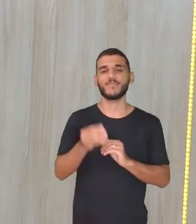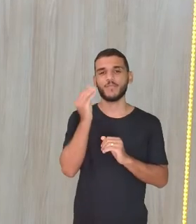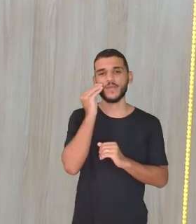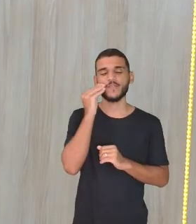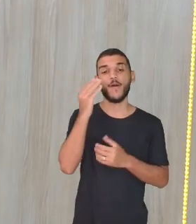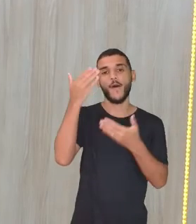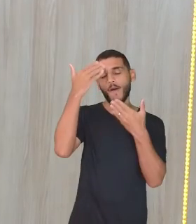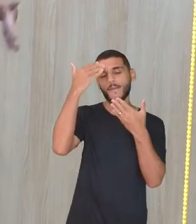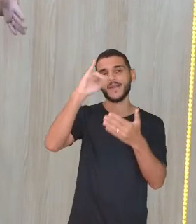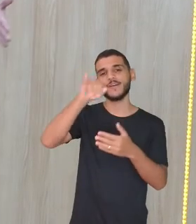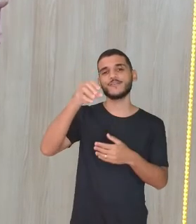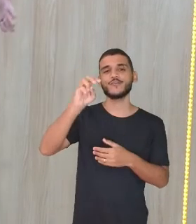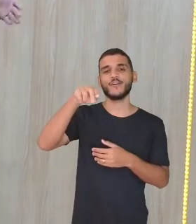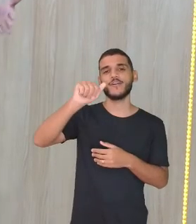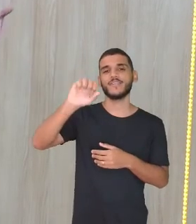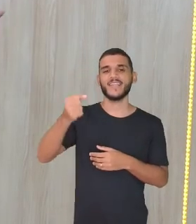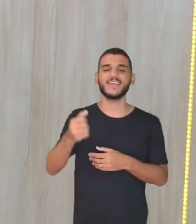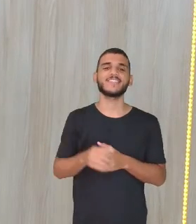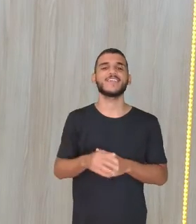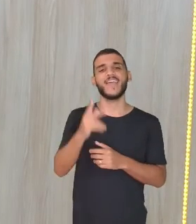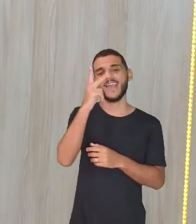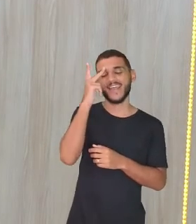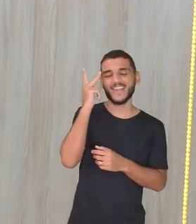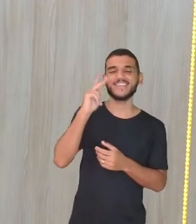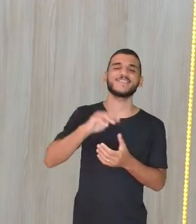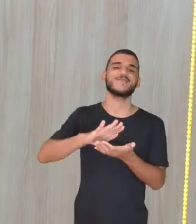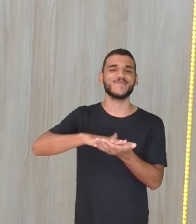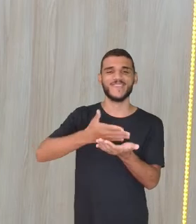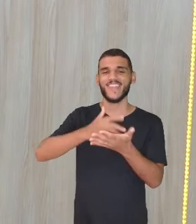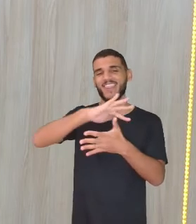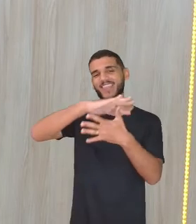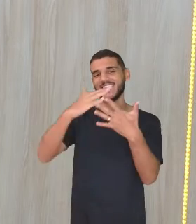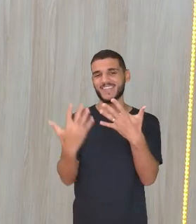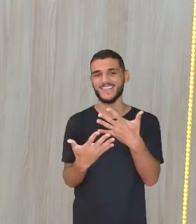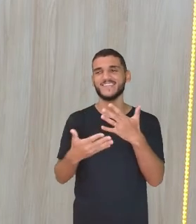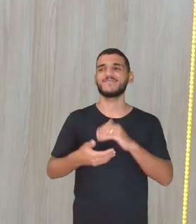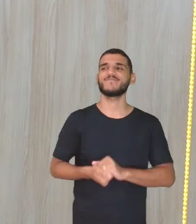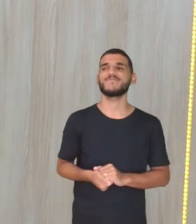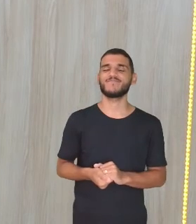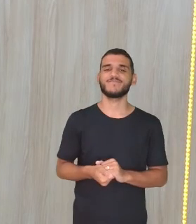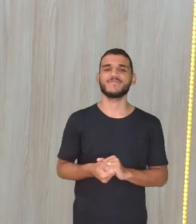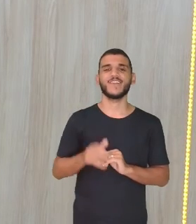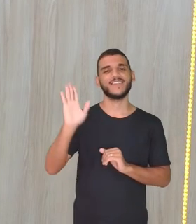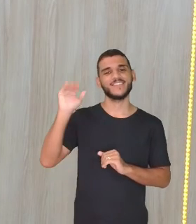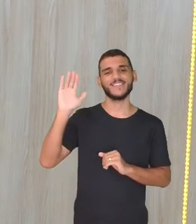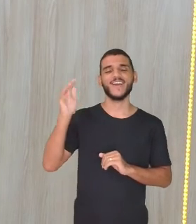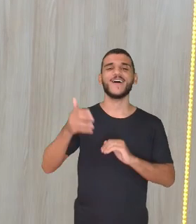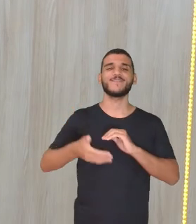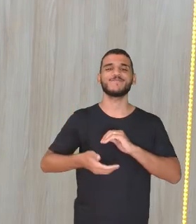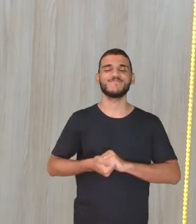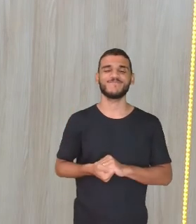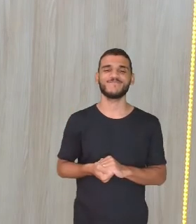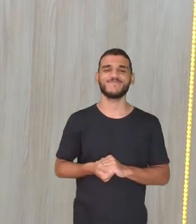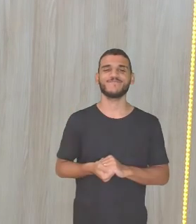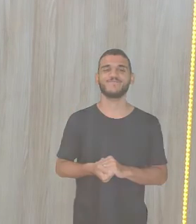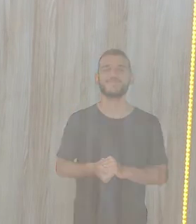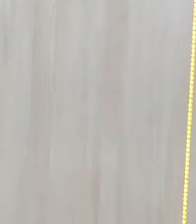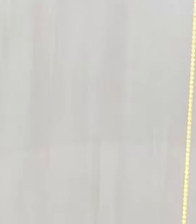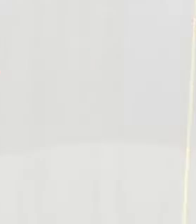obrigada, Jonas. Obrigada, Cleiton. E Cleiton também, nosso intérprete. E até a próxima. Tchau, tchau.